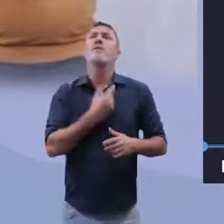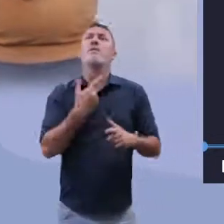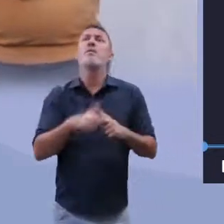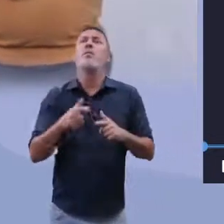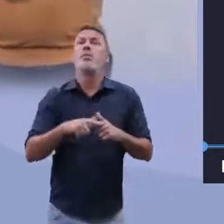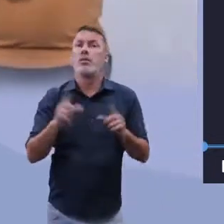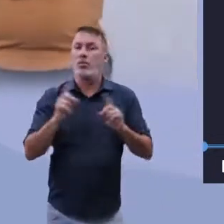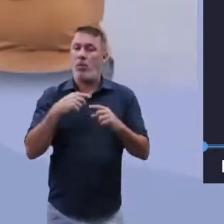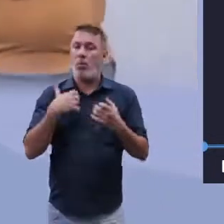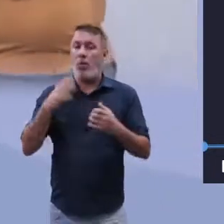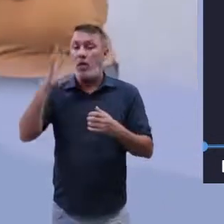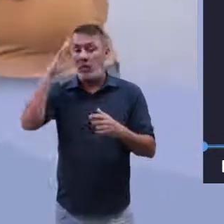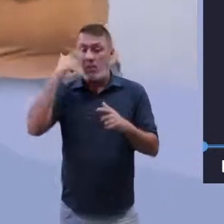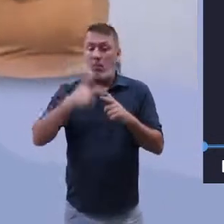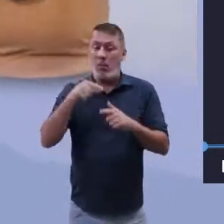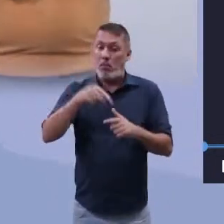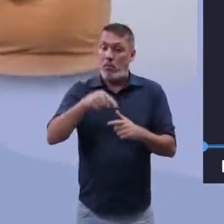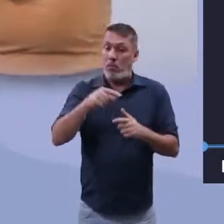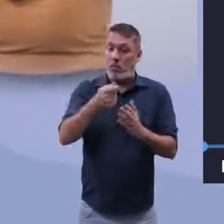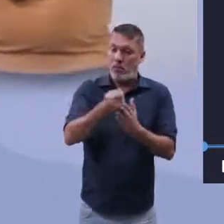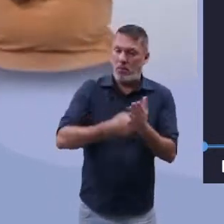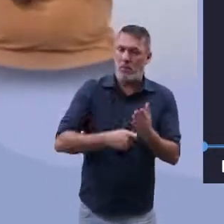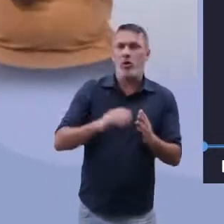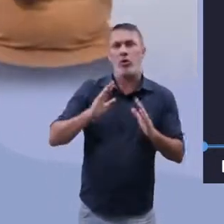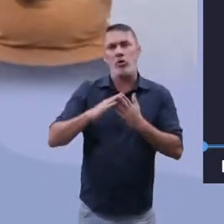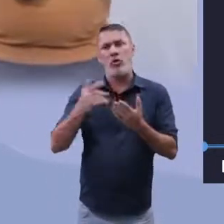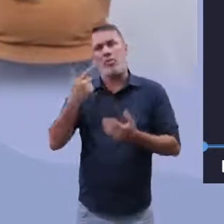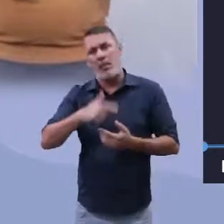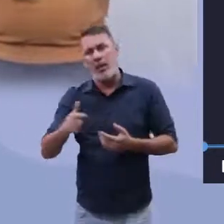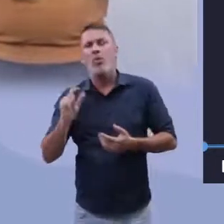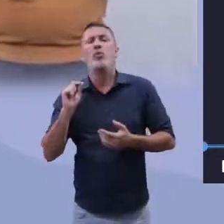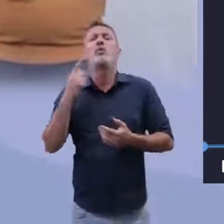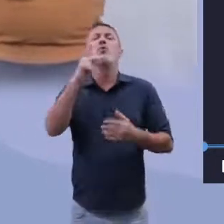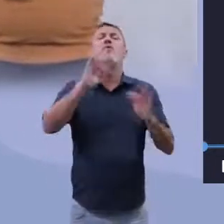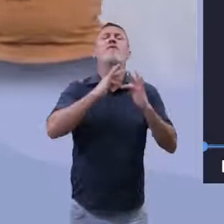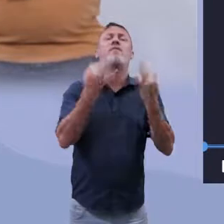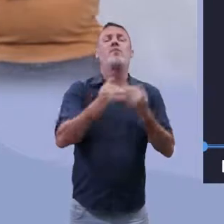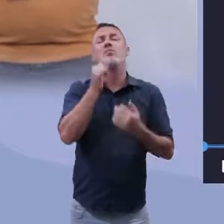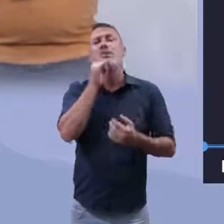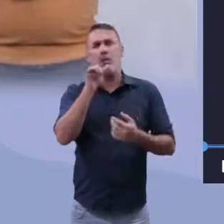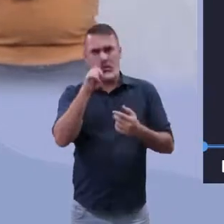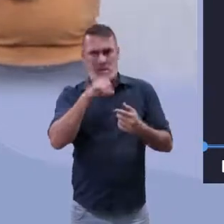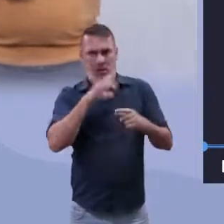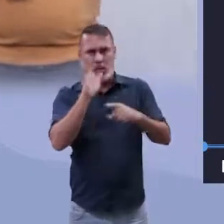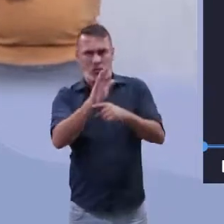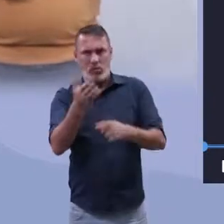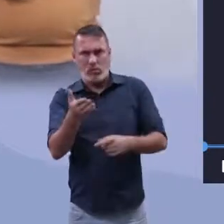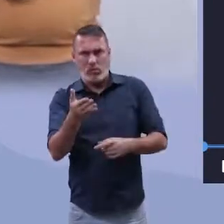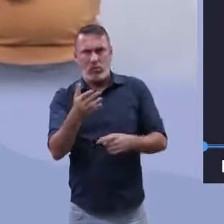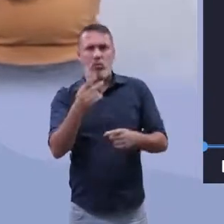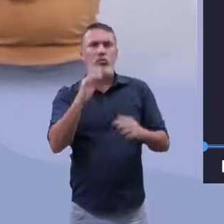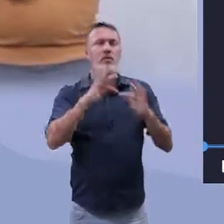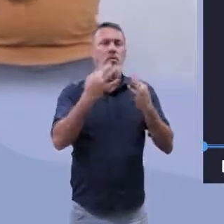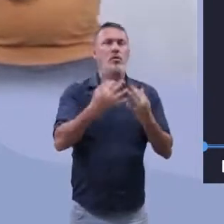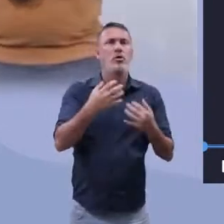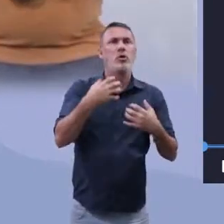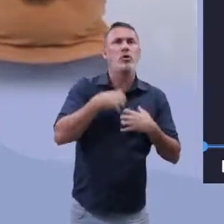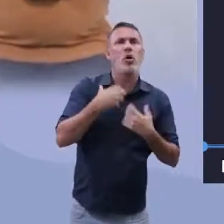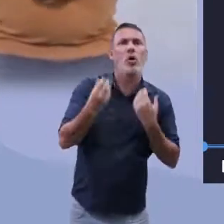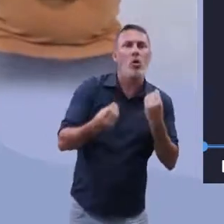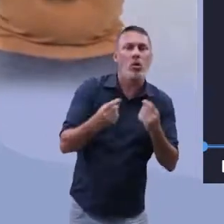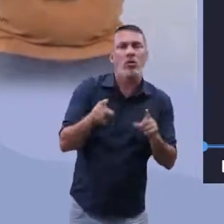vida, mas na sua redação você tem que colocar que as escolas precisam trabalhar mais um pouco. Como que sua família reage nessas situações?